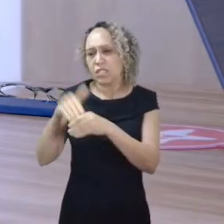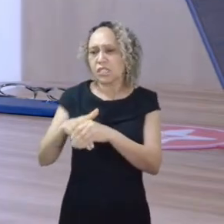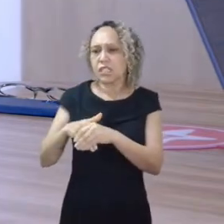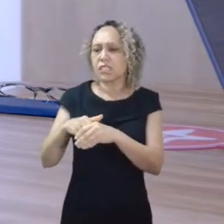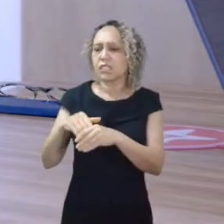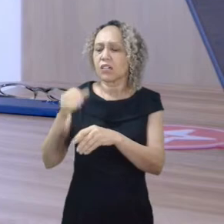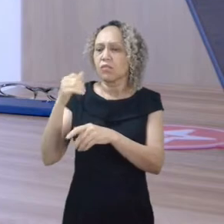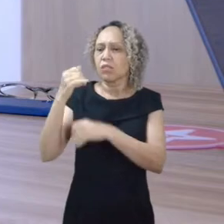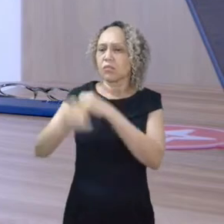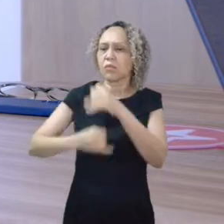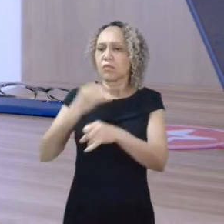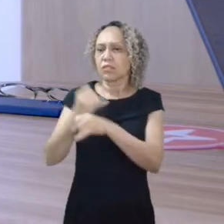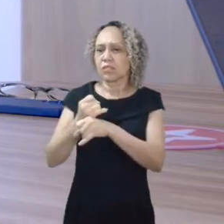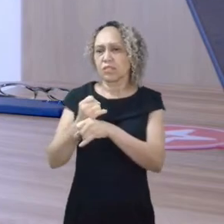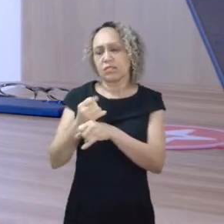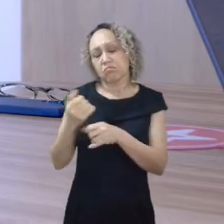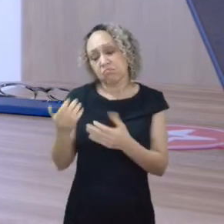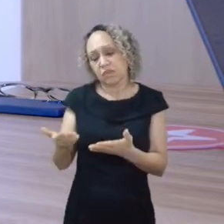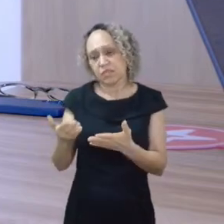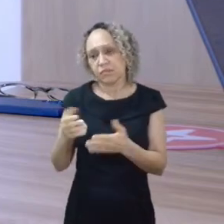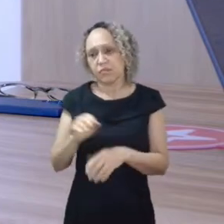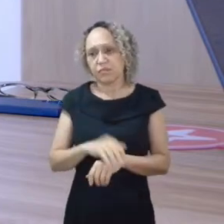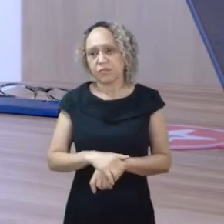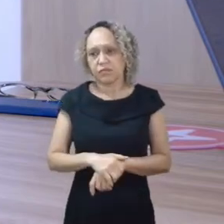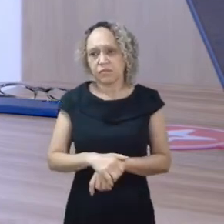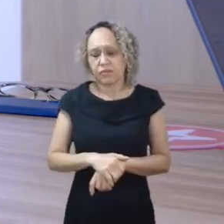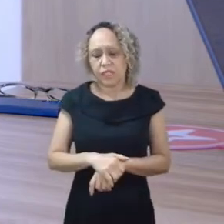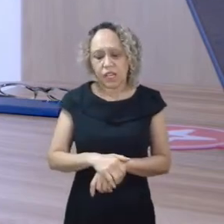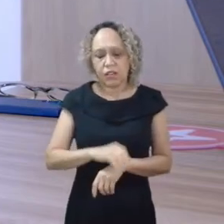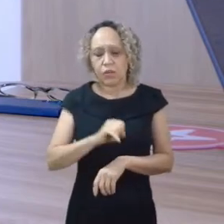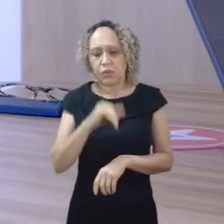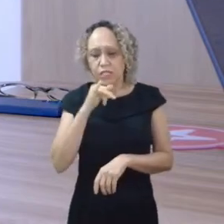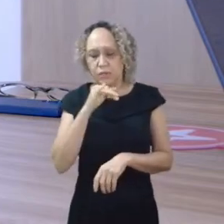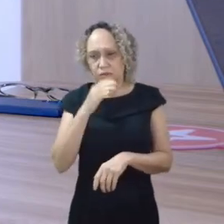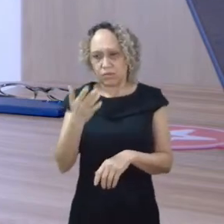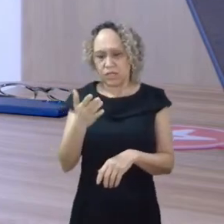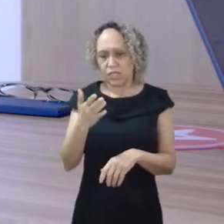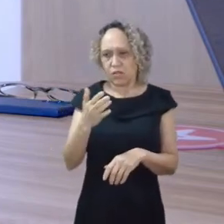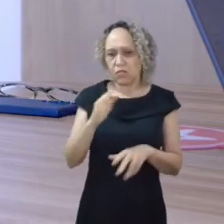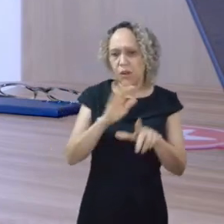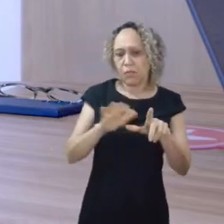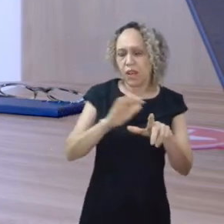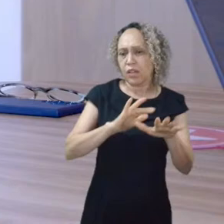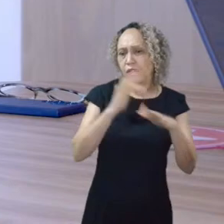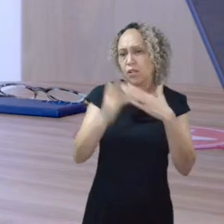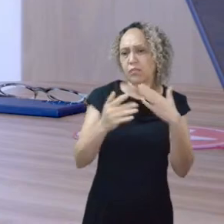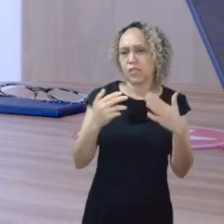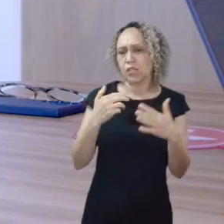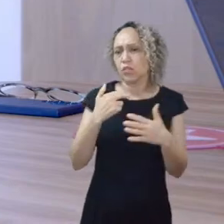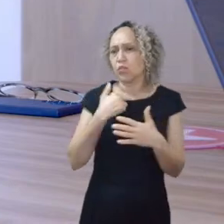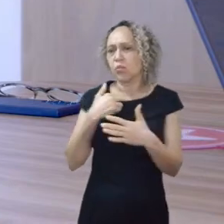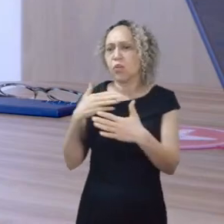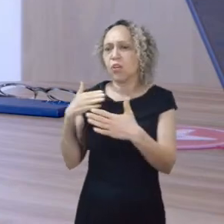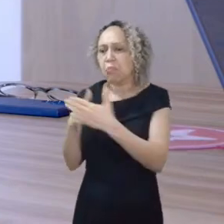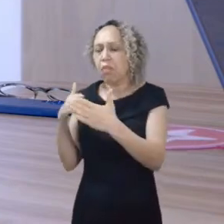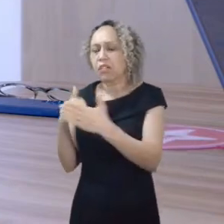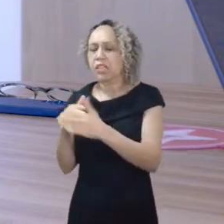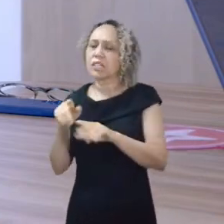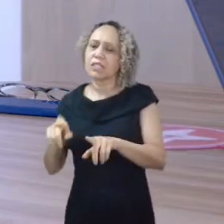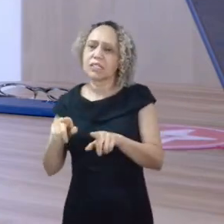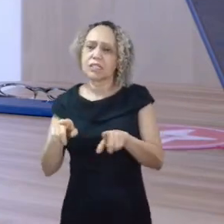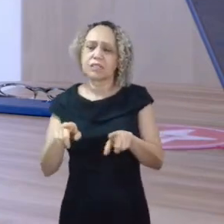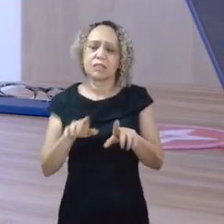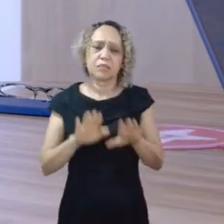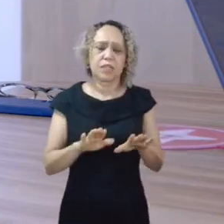tivesse bloqueado também esse impulsionamento? Sim. Então, hoje, o funcionamento da democracia brasileira, seja durante a eleição,